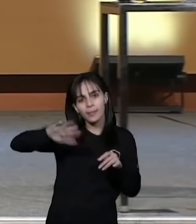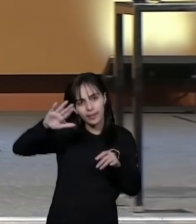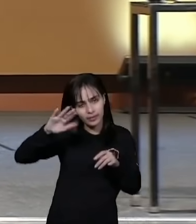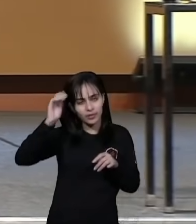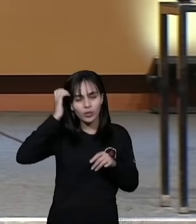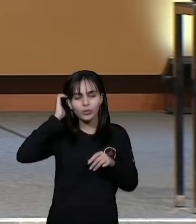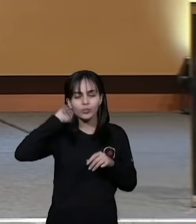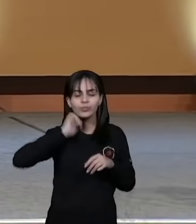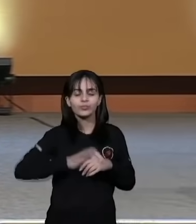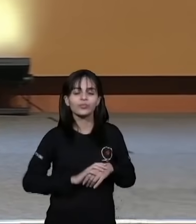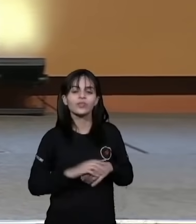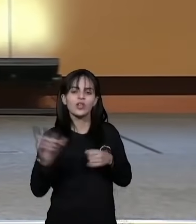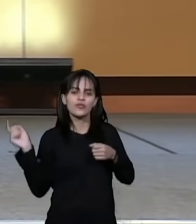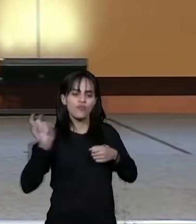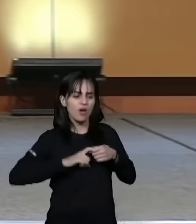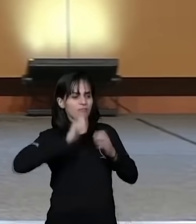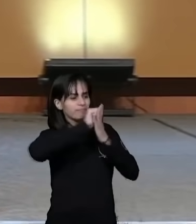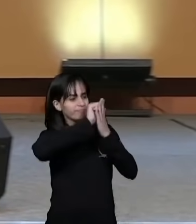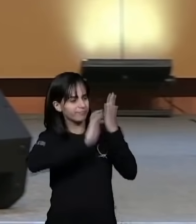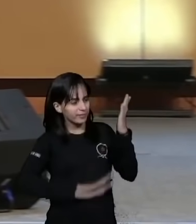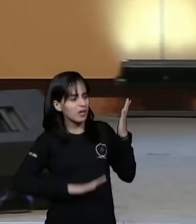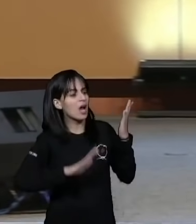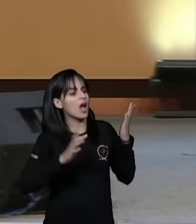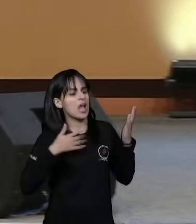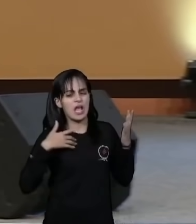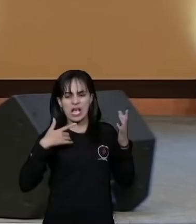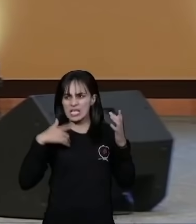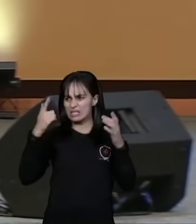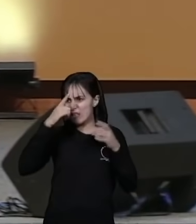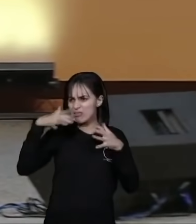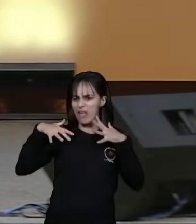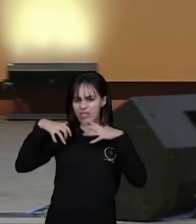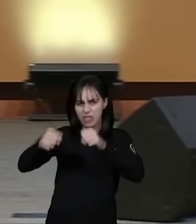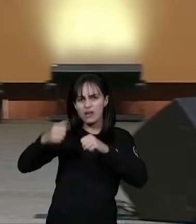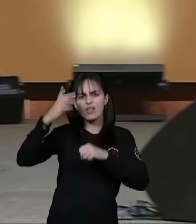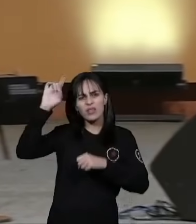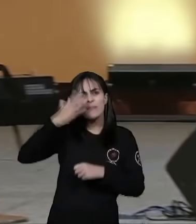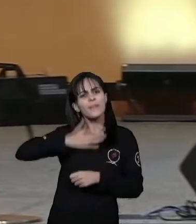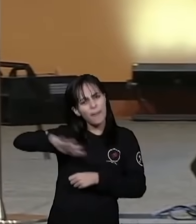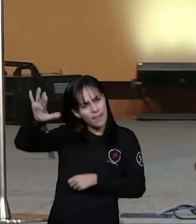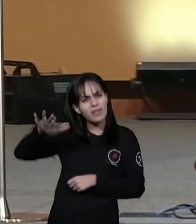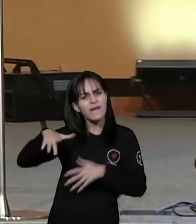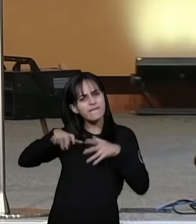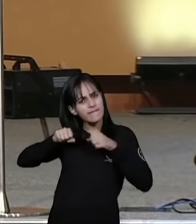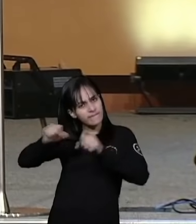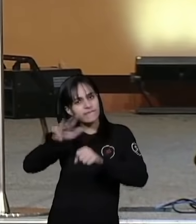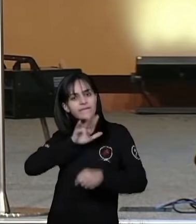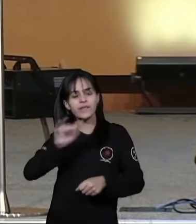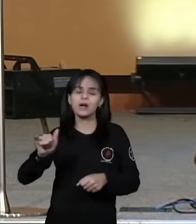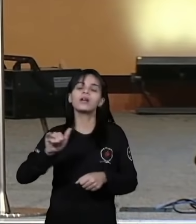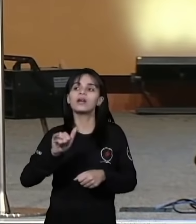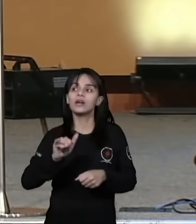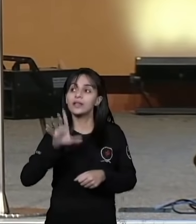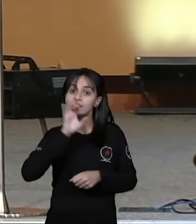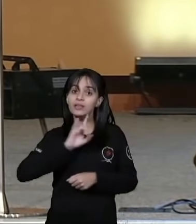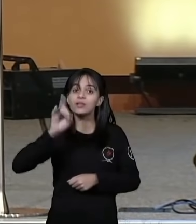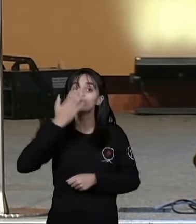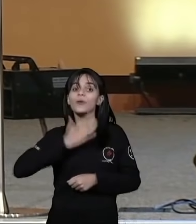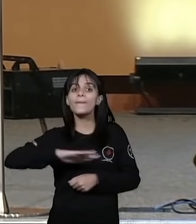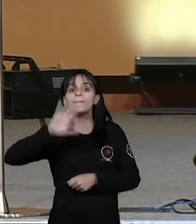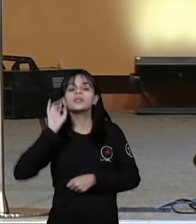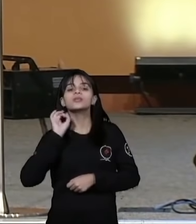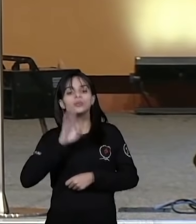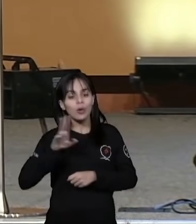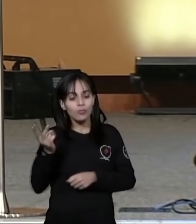e que eles voltam com relatório nós vamos engolir essa terra Deus prometeu nós vamos conquistar Deus promete